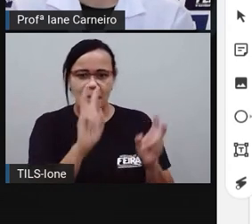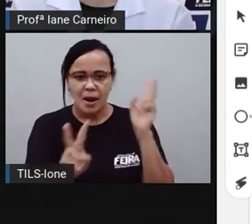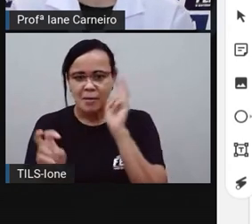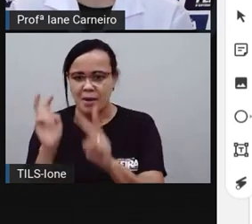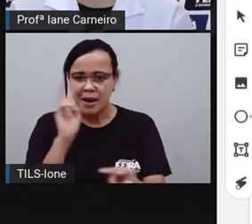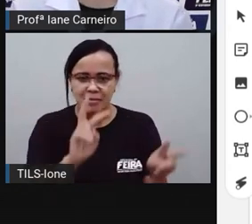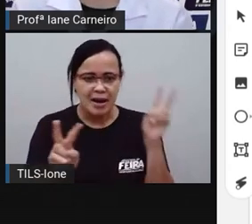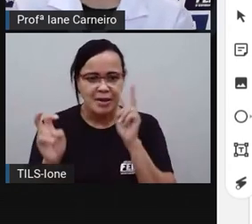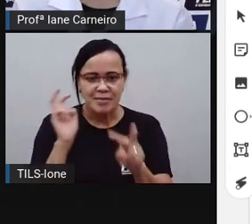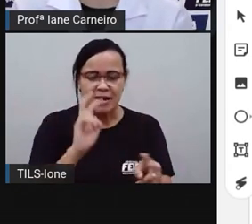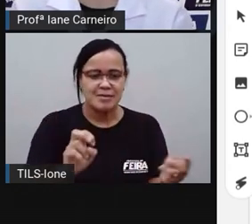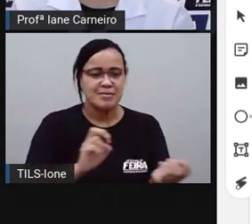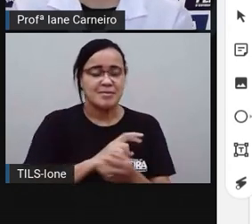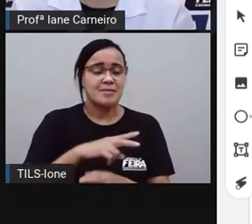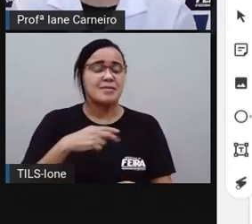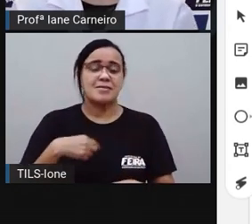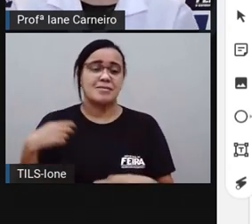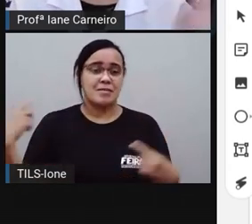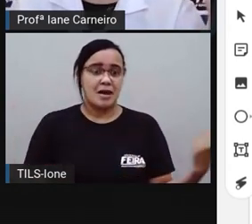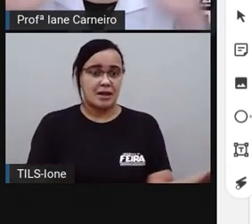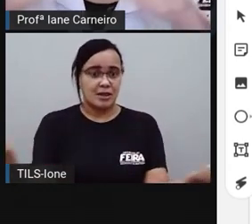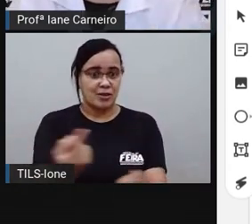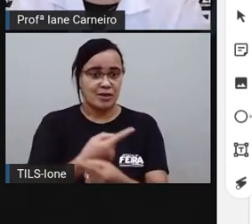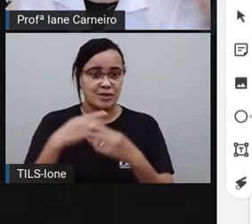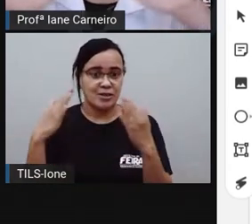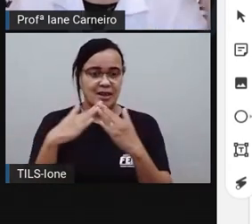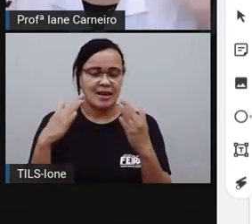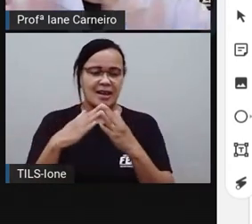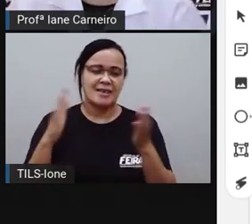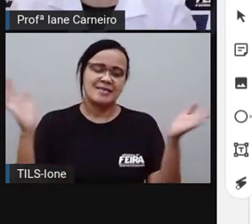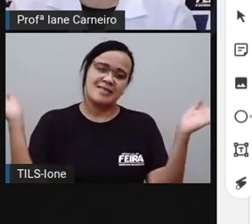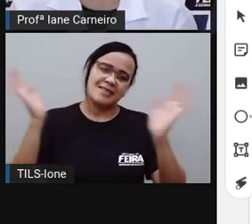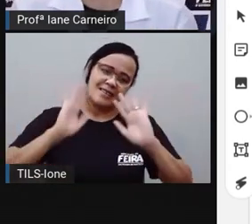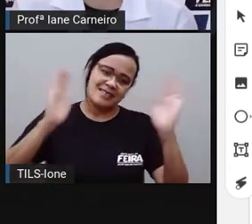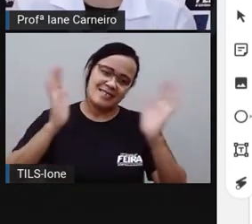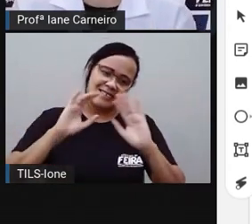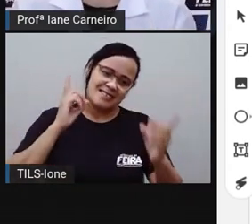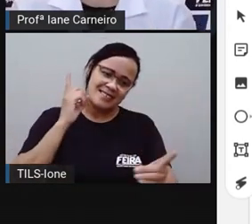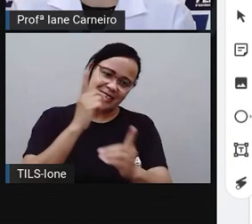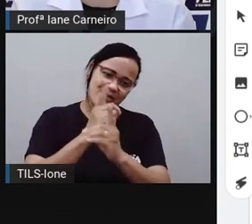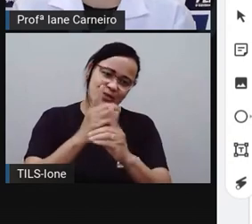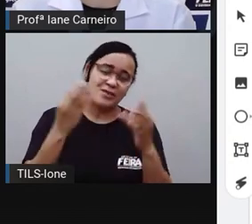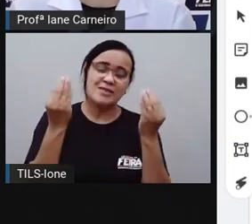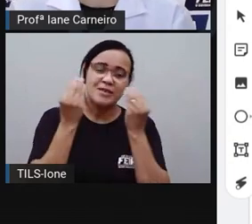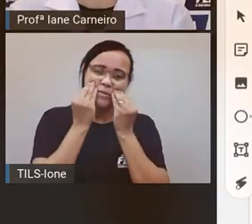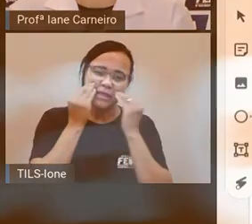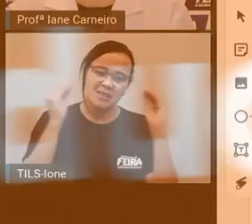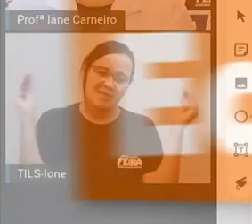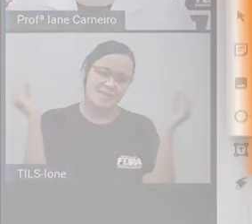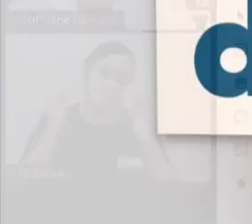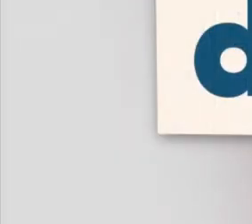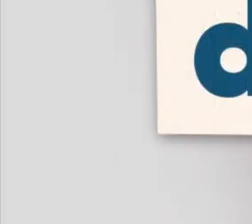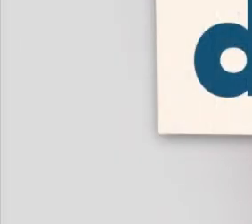geométricas ao redor de vocês, tá joia? A gente se vê na próxima aula. Um beijão e até mais. Tchau, tchau.